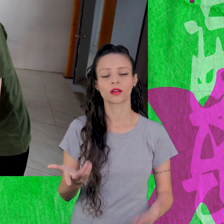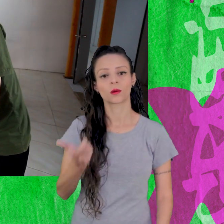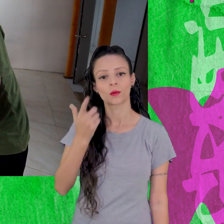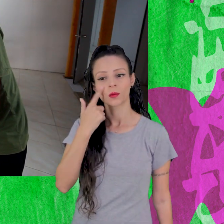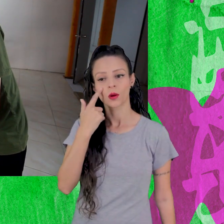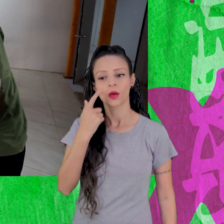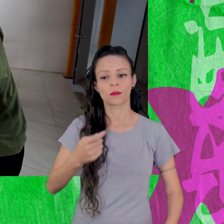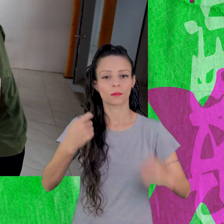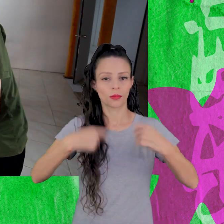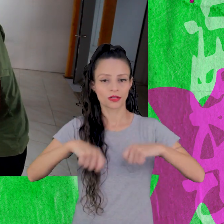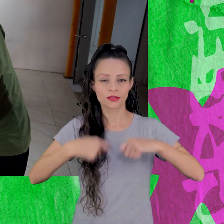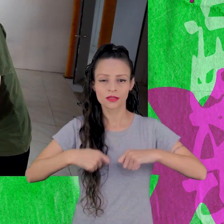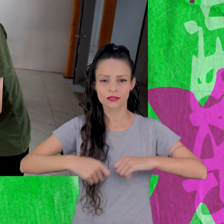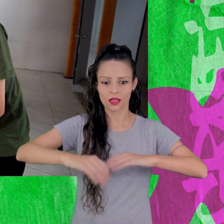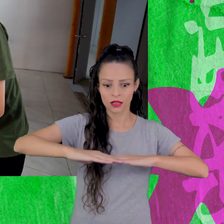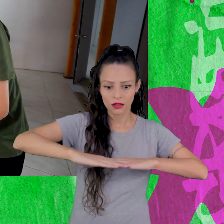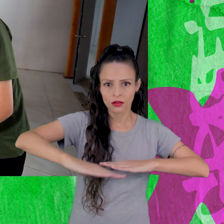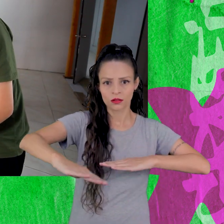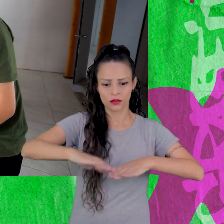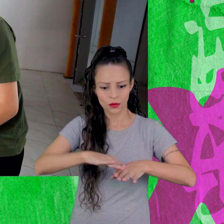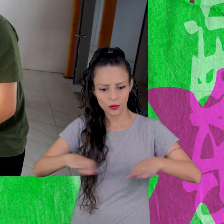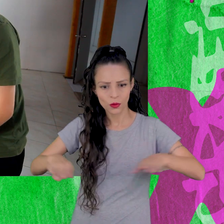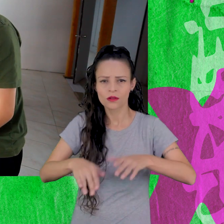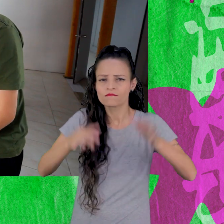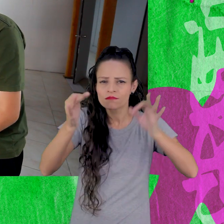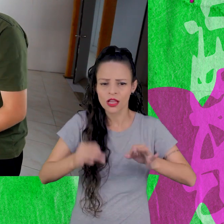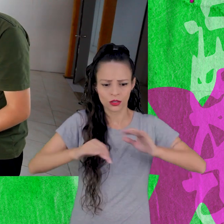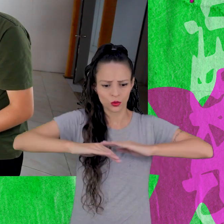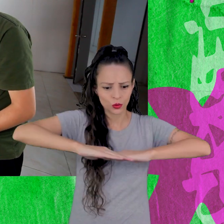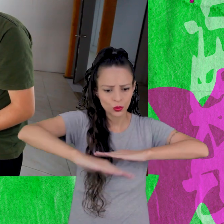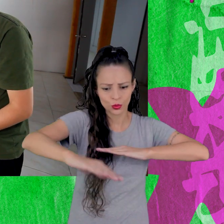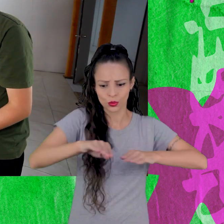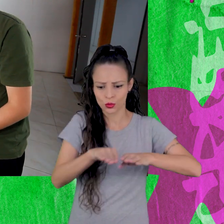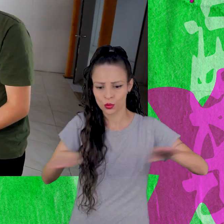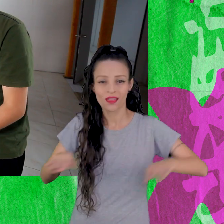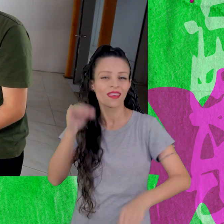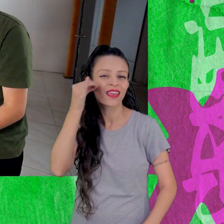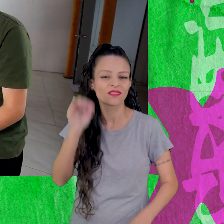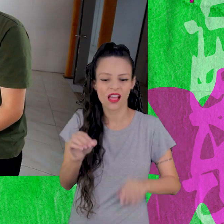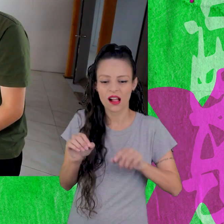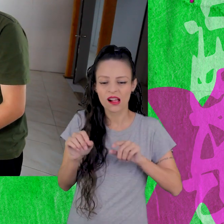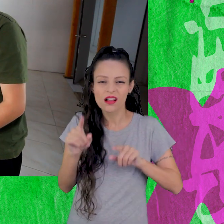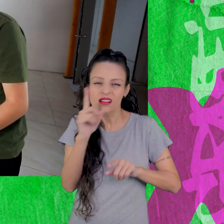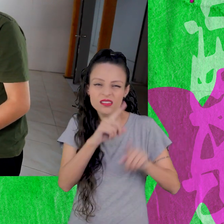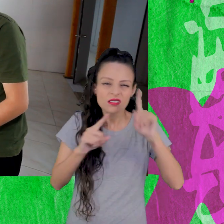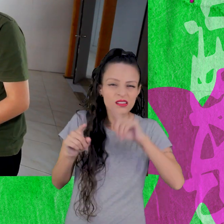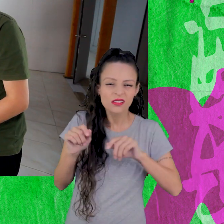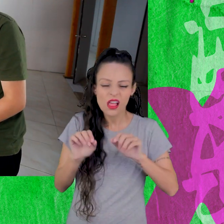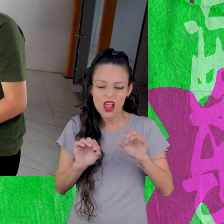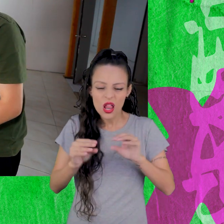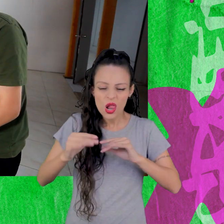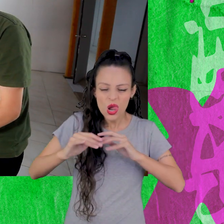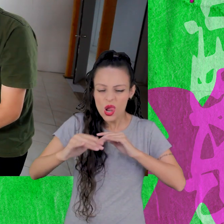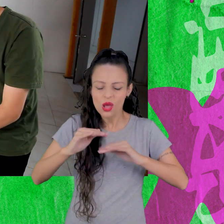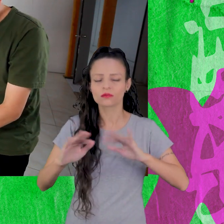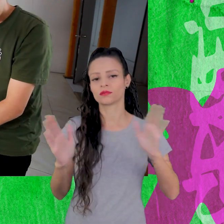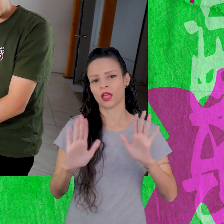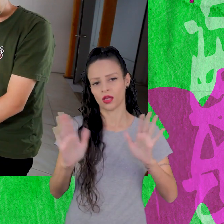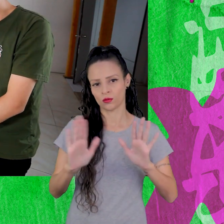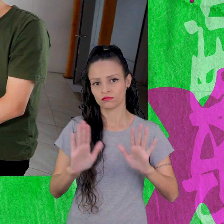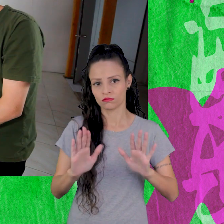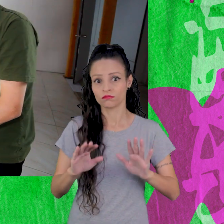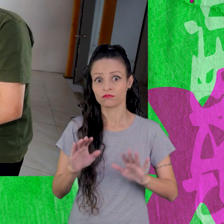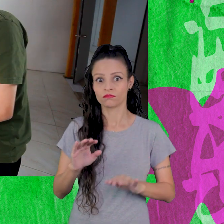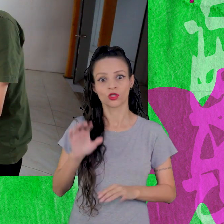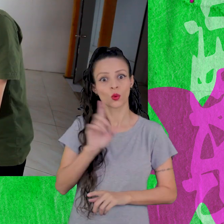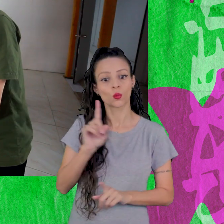precisa deixar ela sempre bem esticada, para que não fique nenhuma ruga, que isso acaba interferindo na estampa